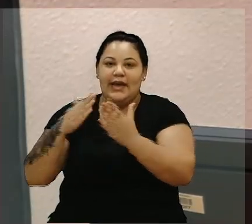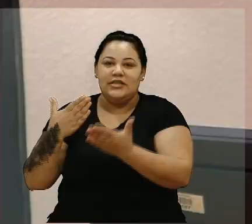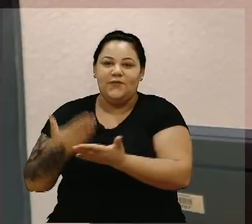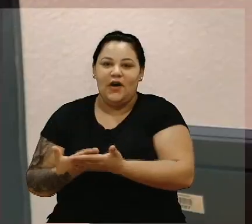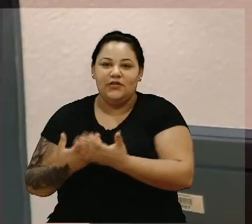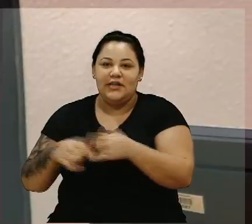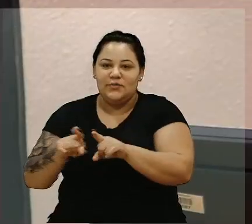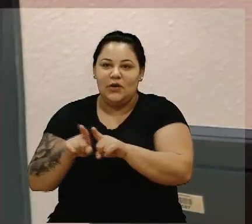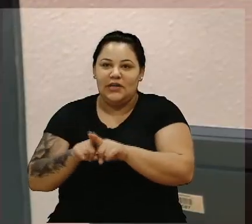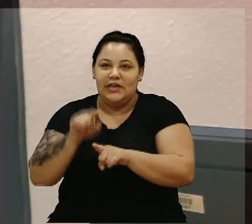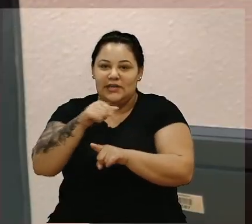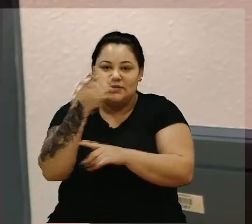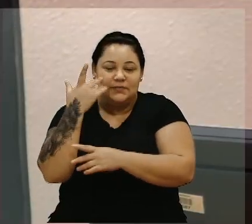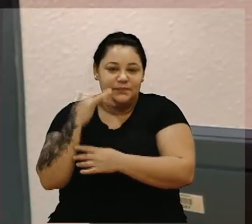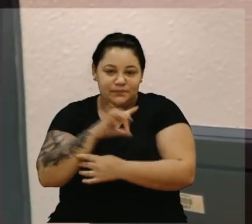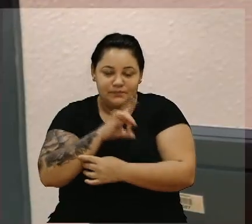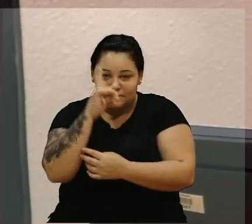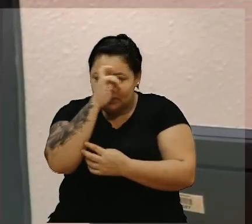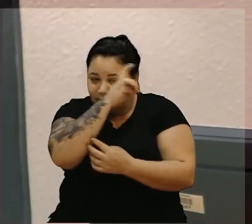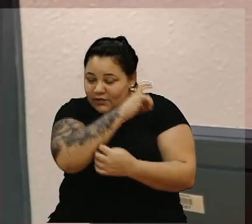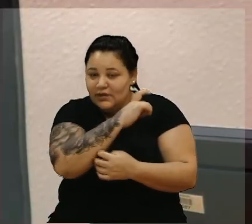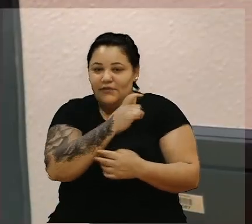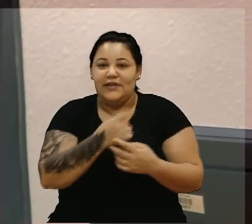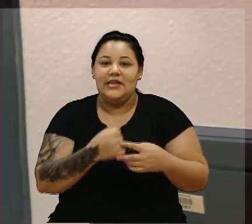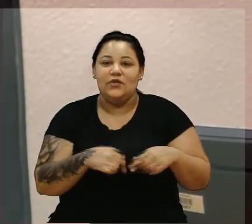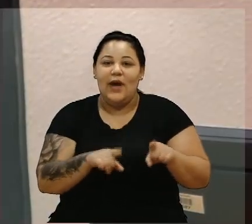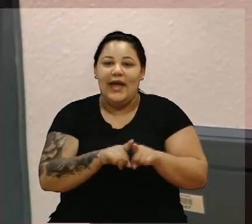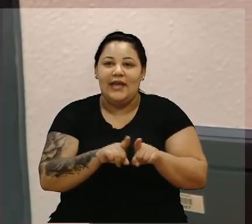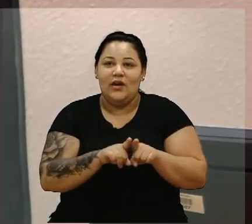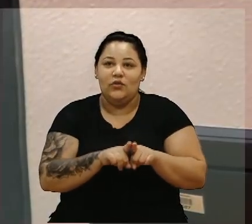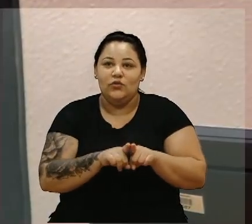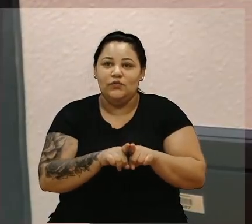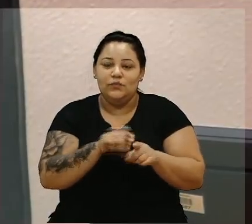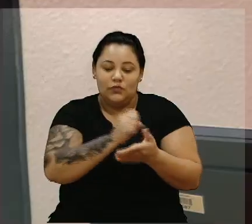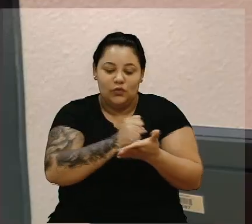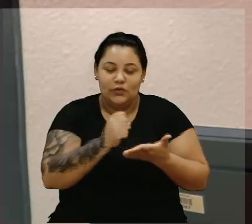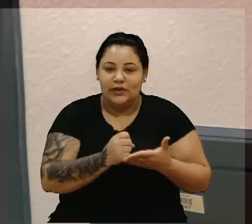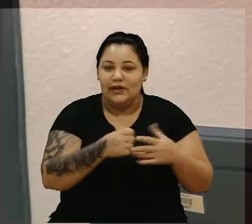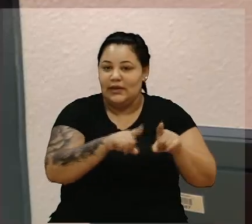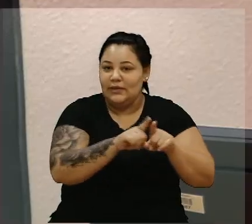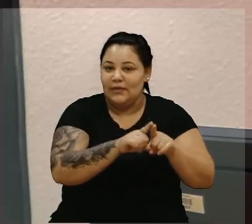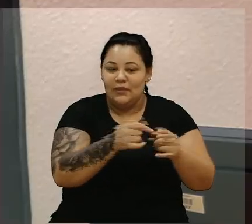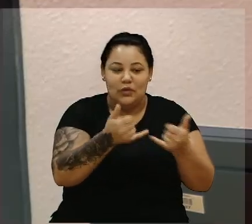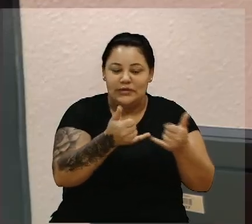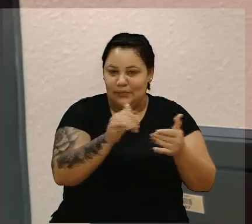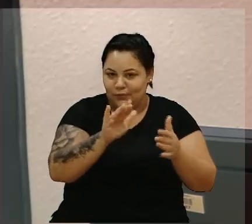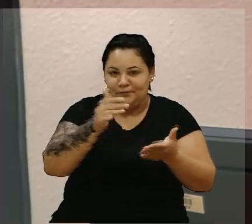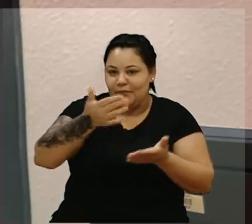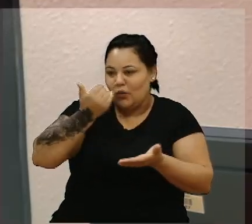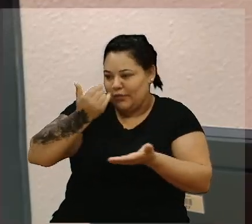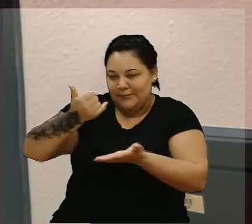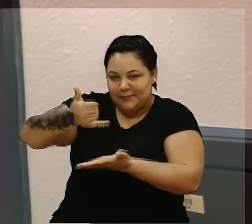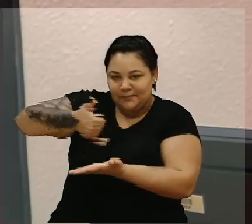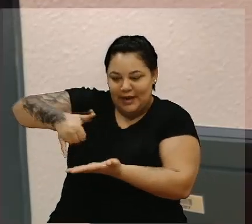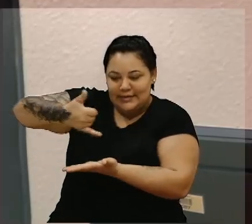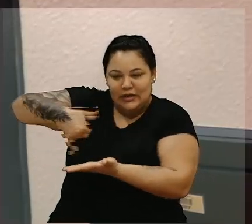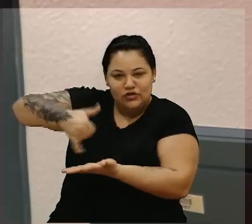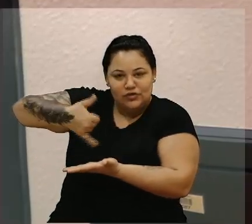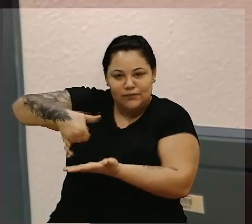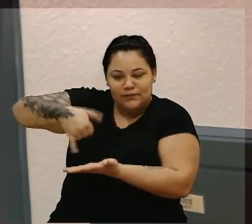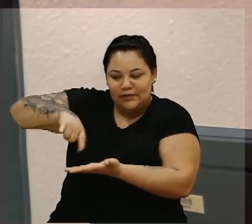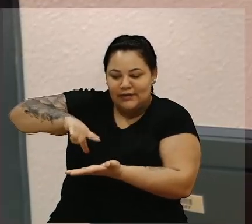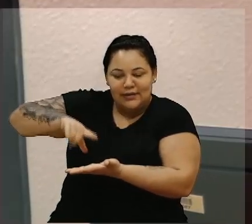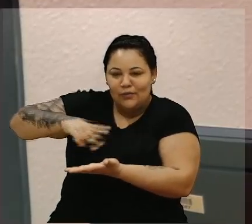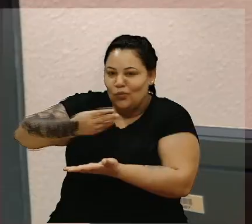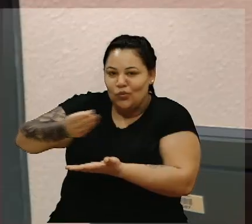esses últimos dias teve dificuldade para comprar o azeite, né? O óleo de cozinha. São várias falhas